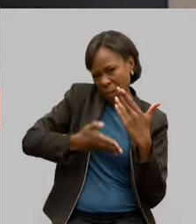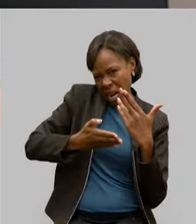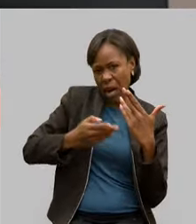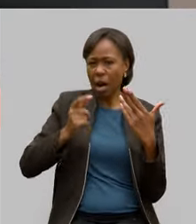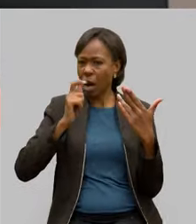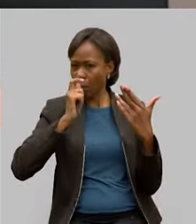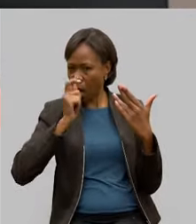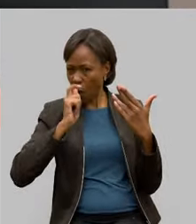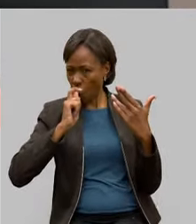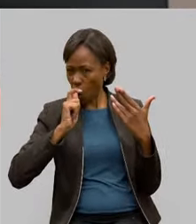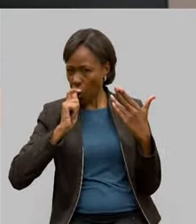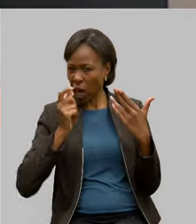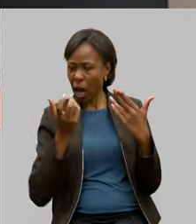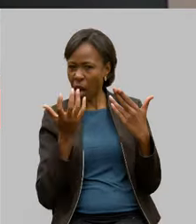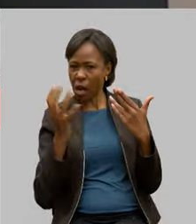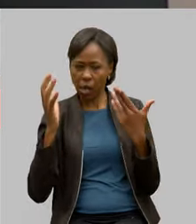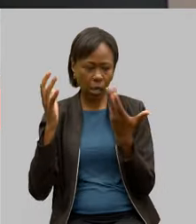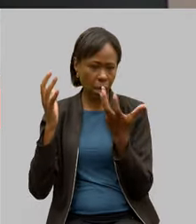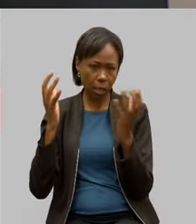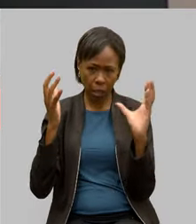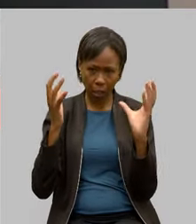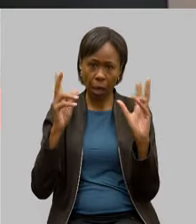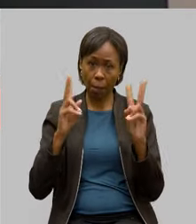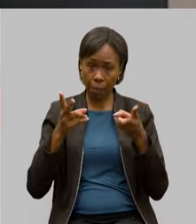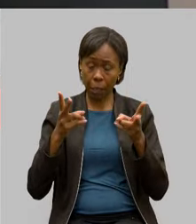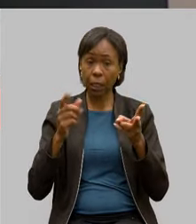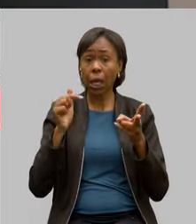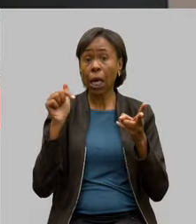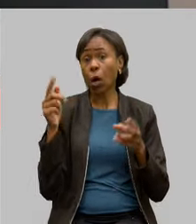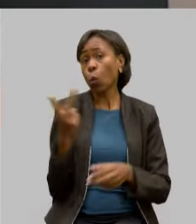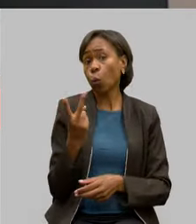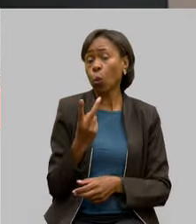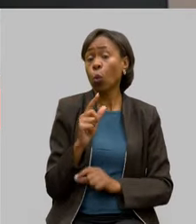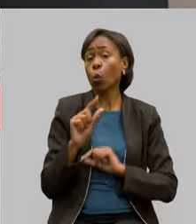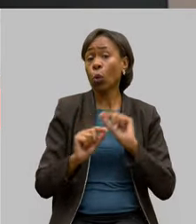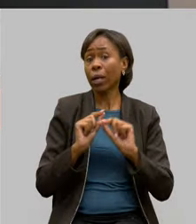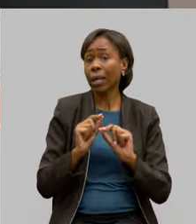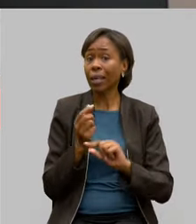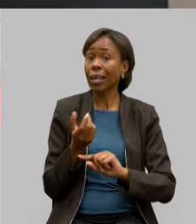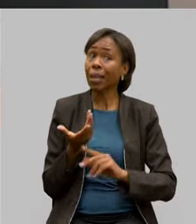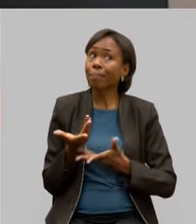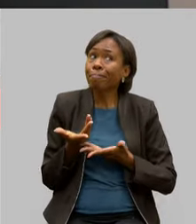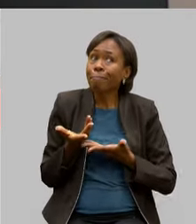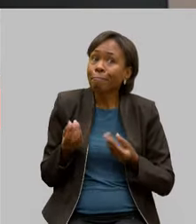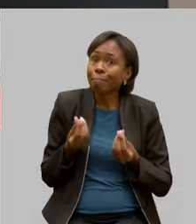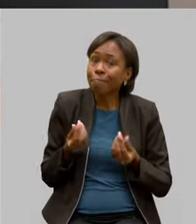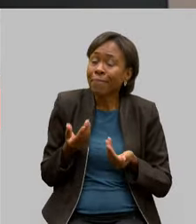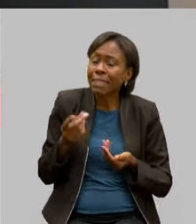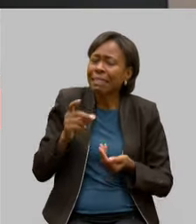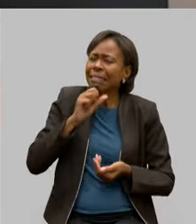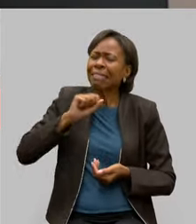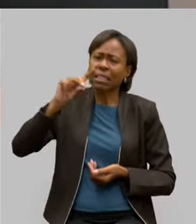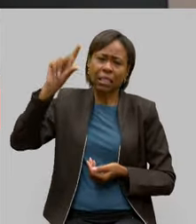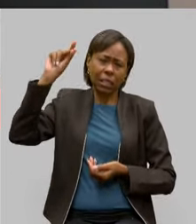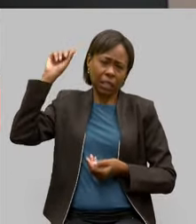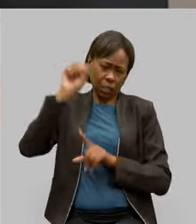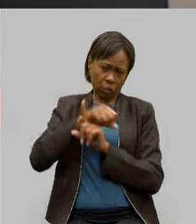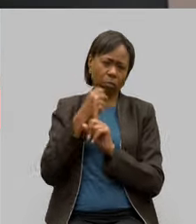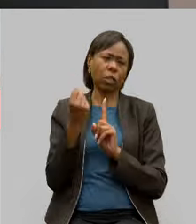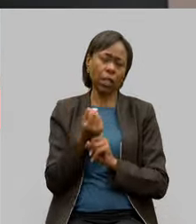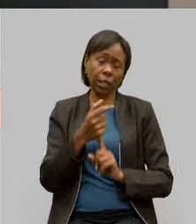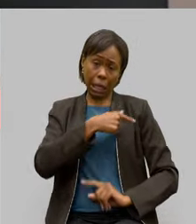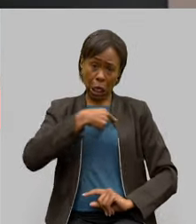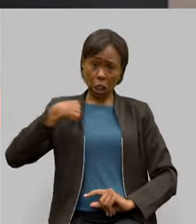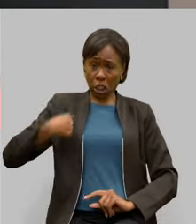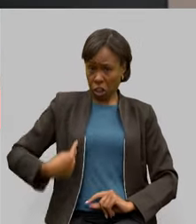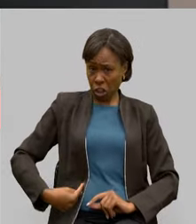é T sido Aliados a milênios né da nossa sociedade desde a antiga China Professor trouxe isso agora a pouco